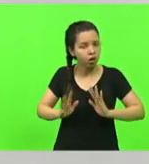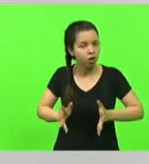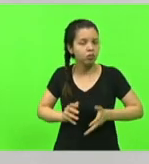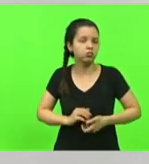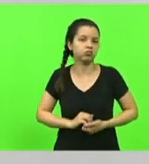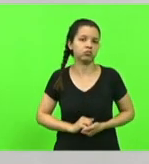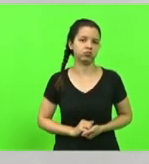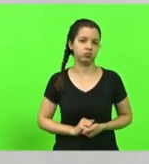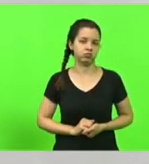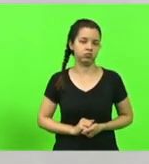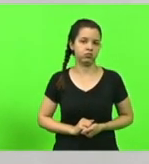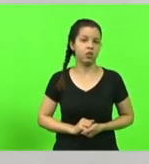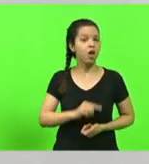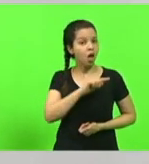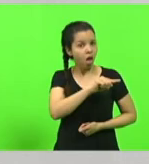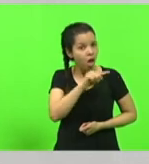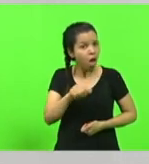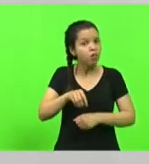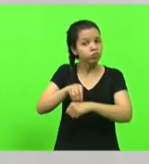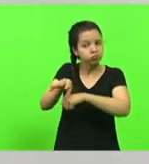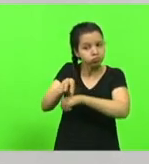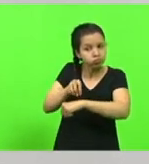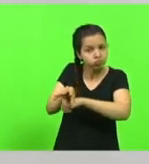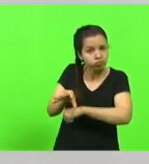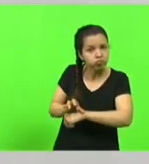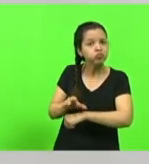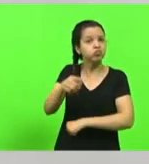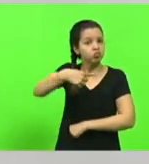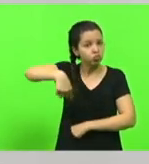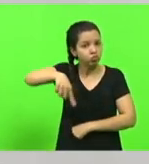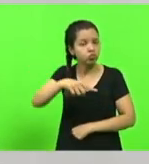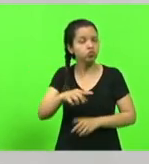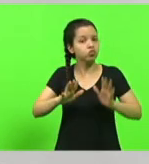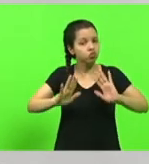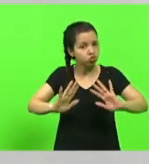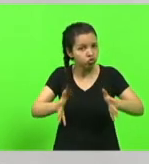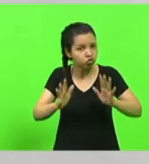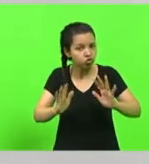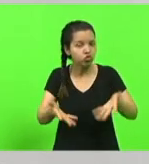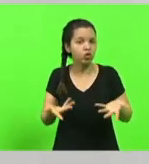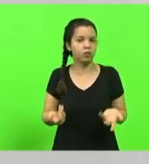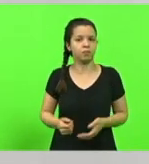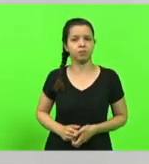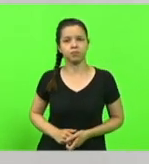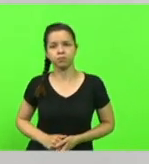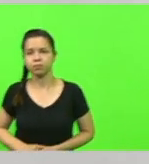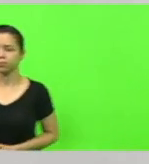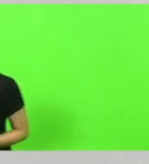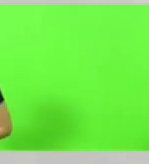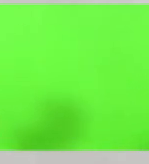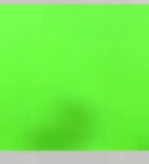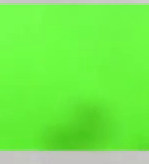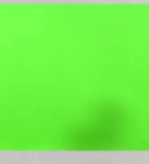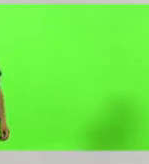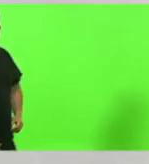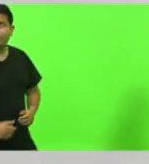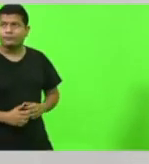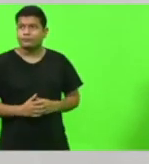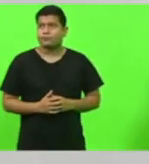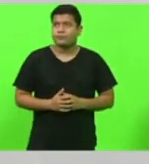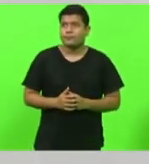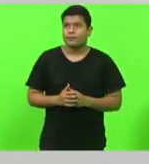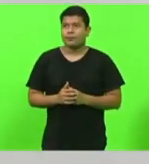já fez algumas recomendações a nós. Conto com o apoio dos colegas